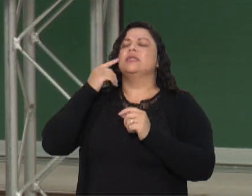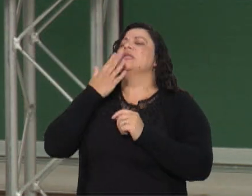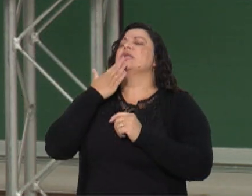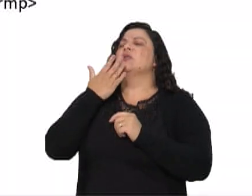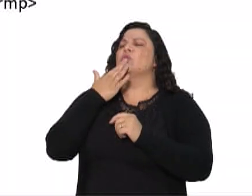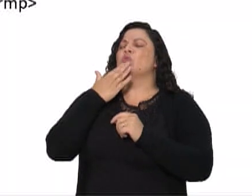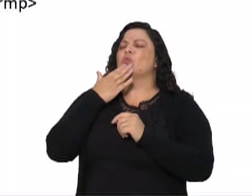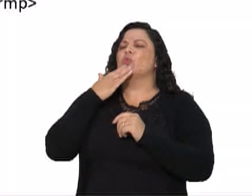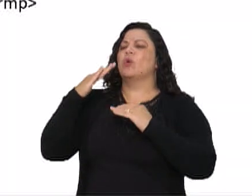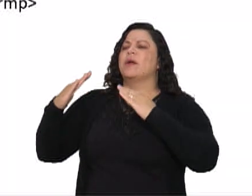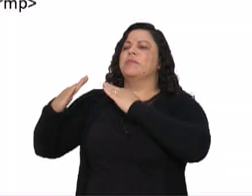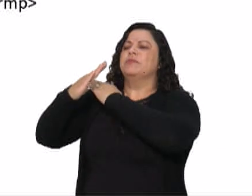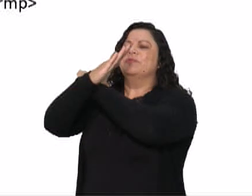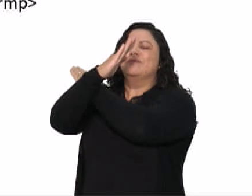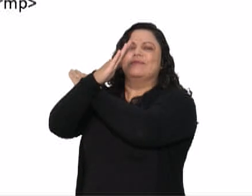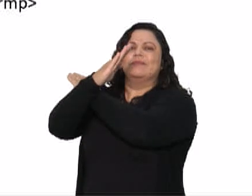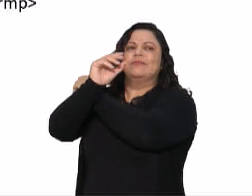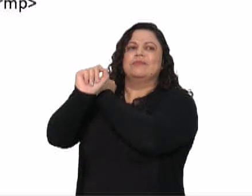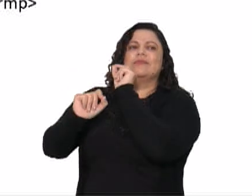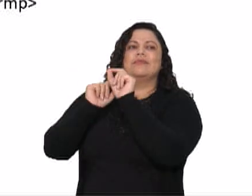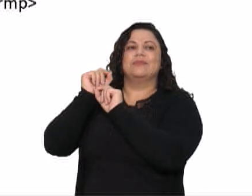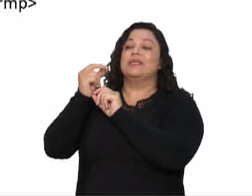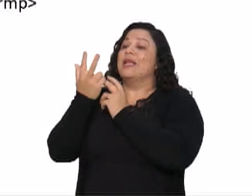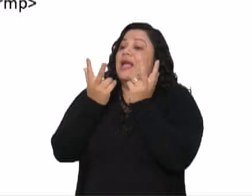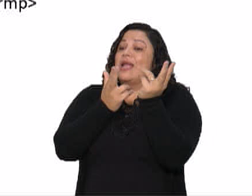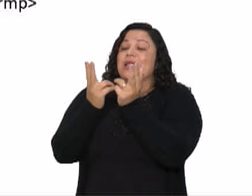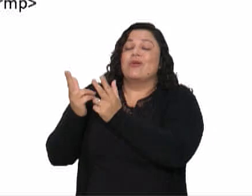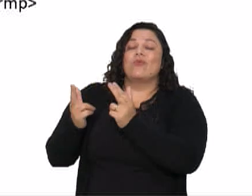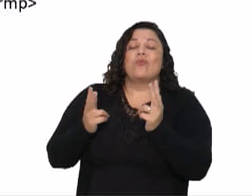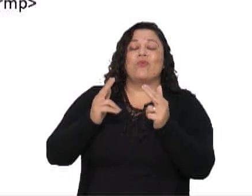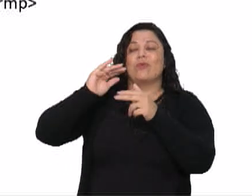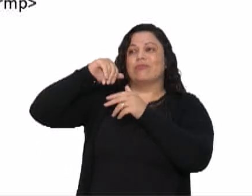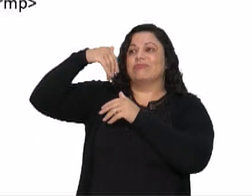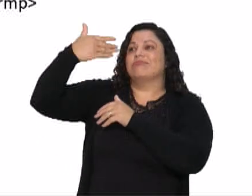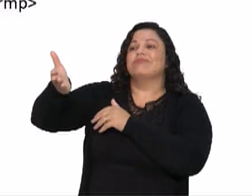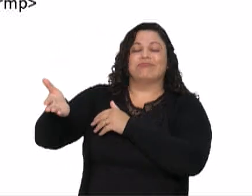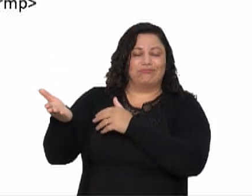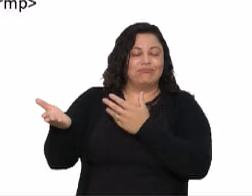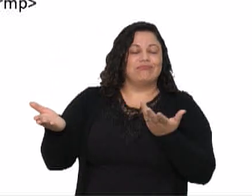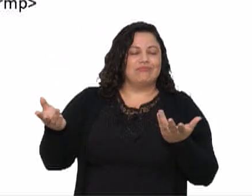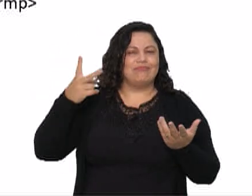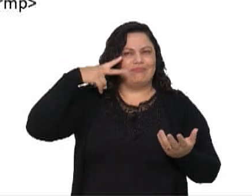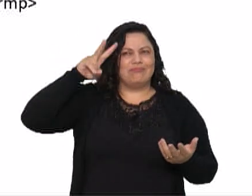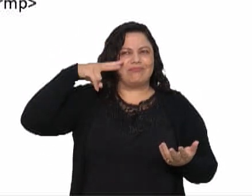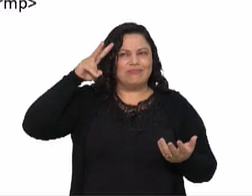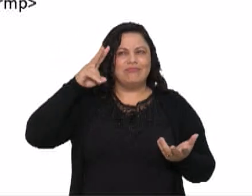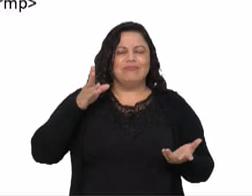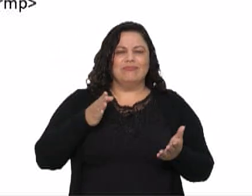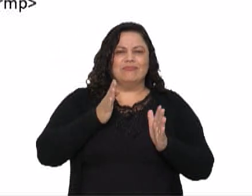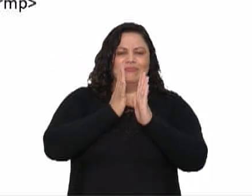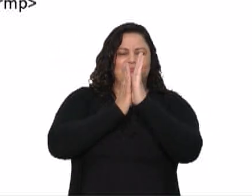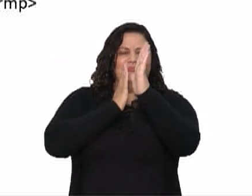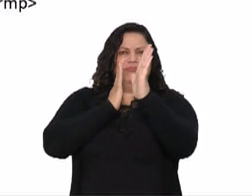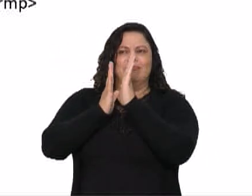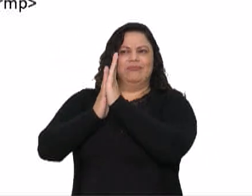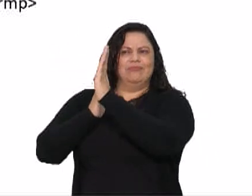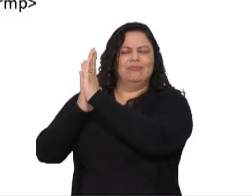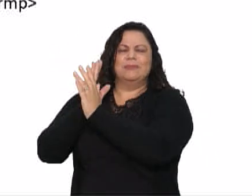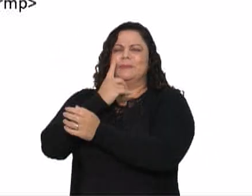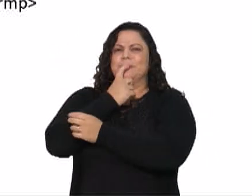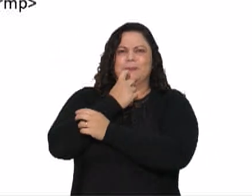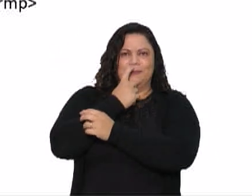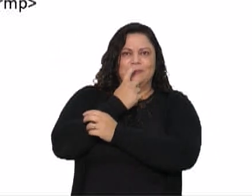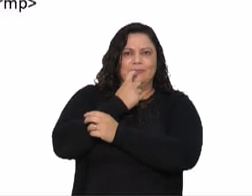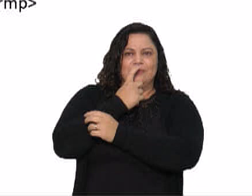Da mesma cor do que está lá fora, né? Lembram daquele detalhe sobre o prédio ali em vermelho do